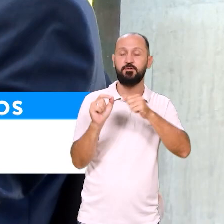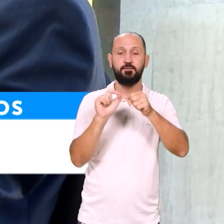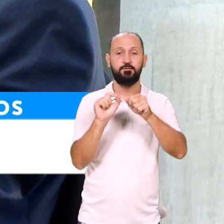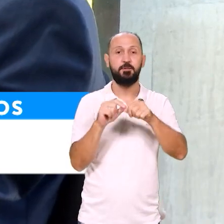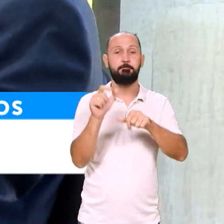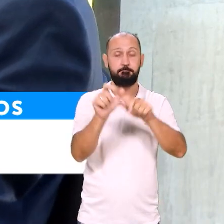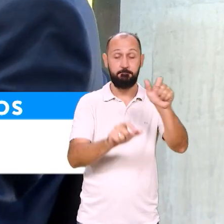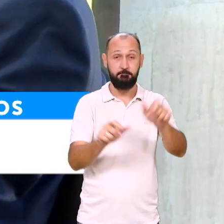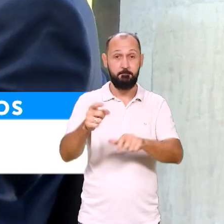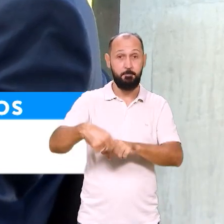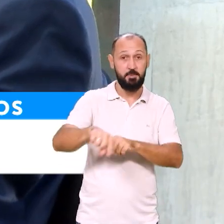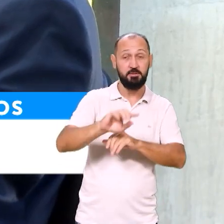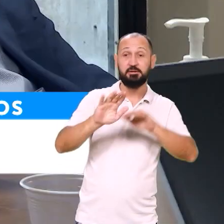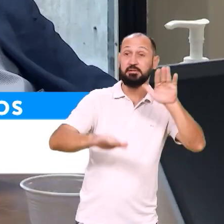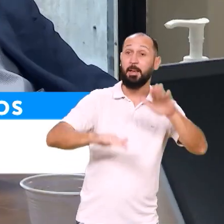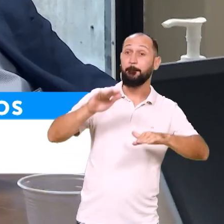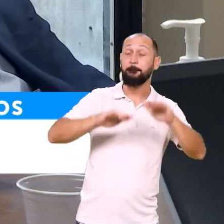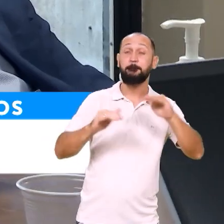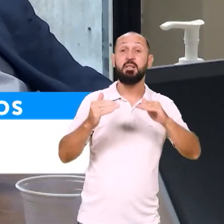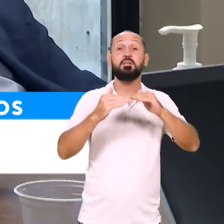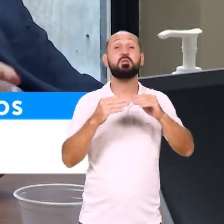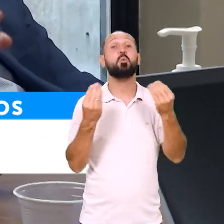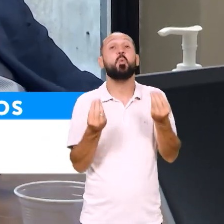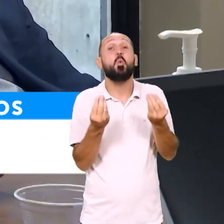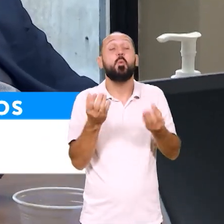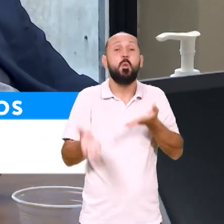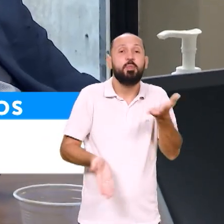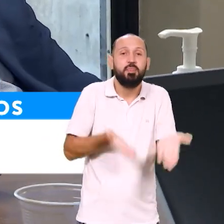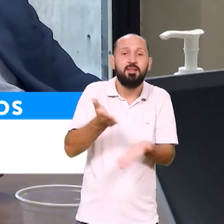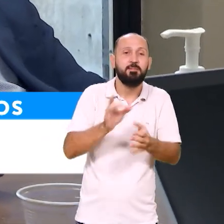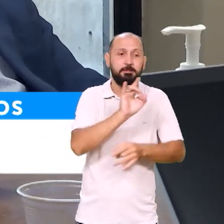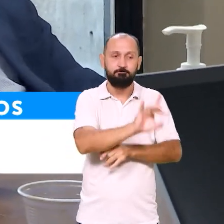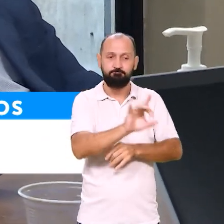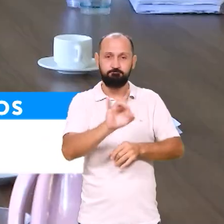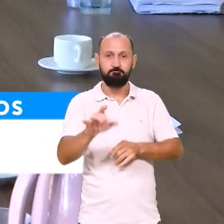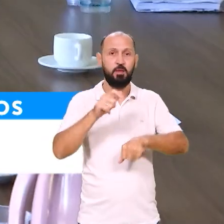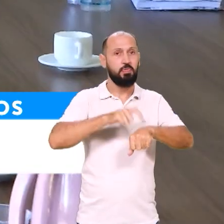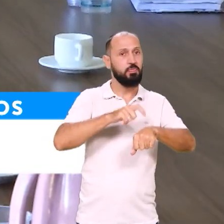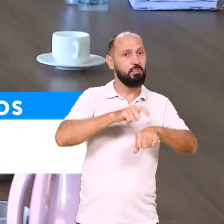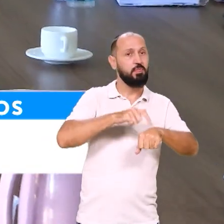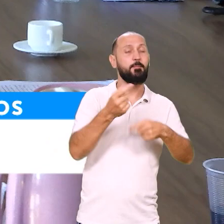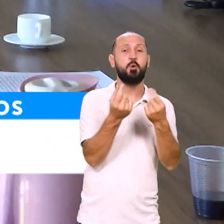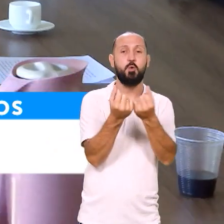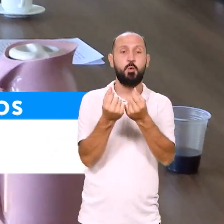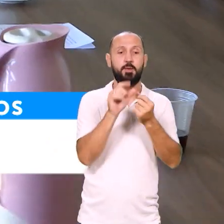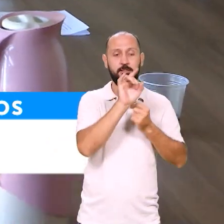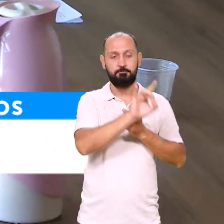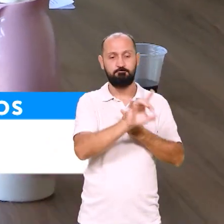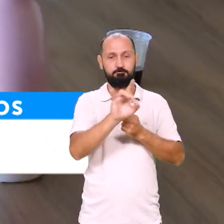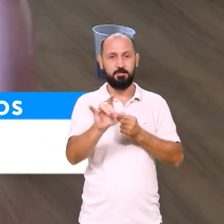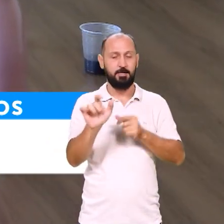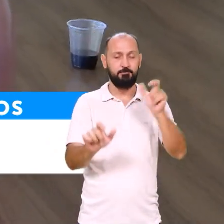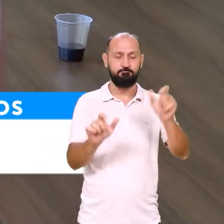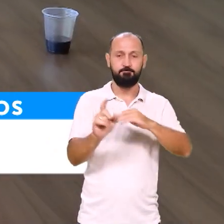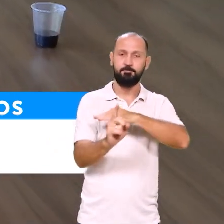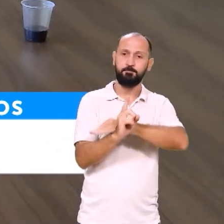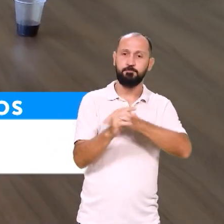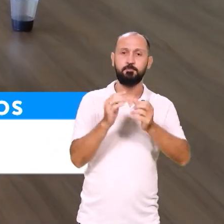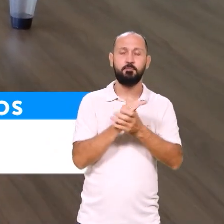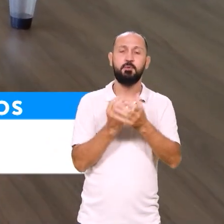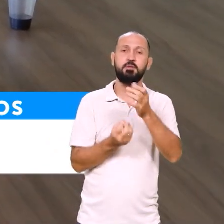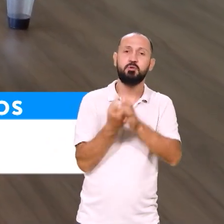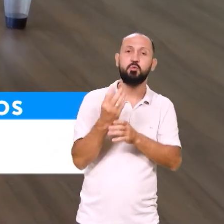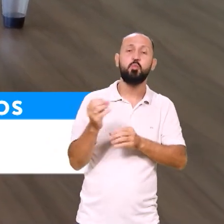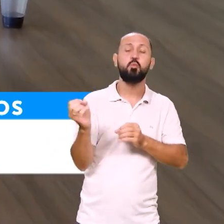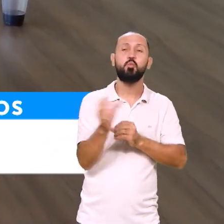serviços prestados aos pacientes de acordo com a complexidade de cada caso, determinando o tempo e o custo de cada paciente.